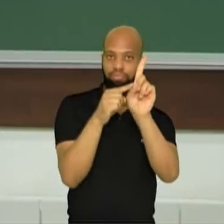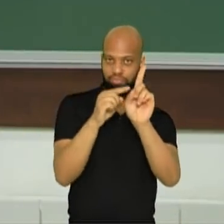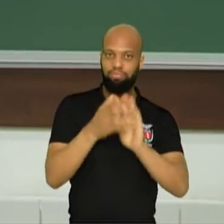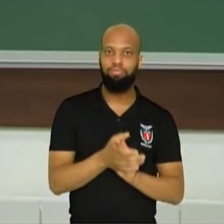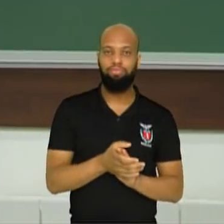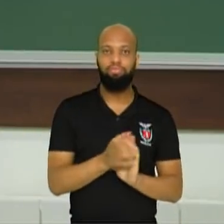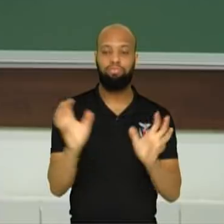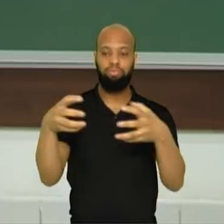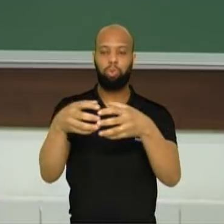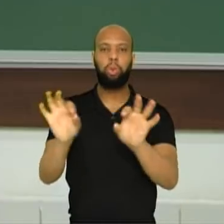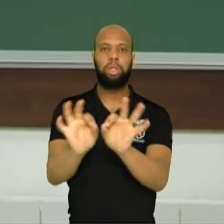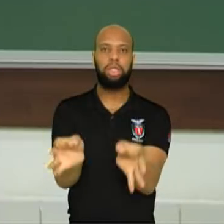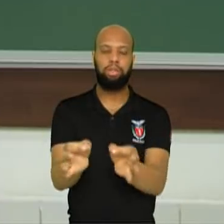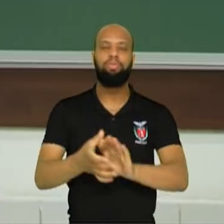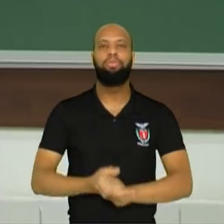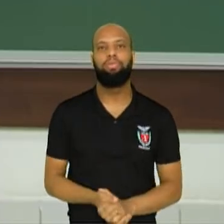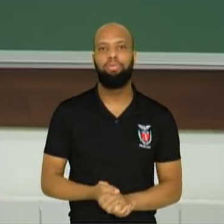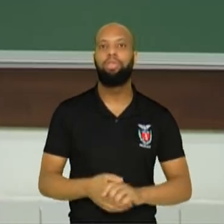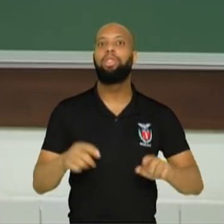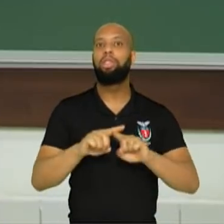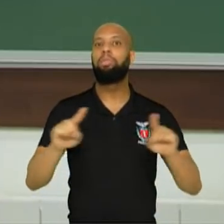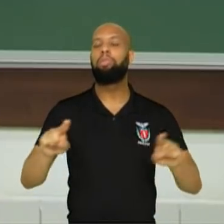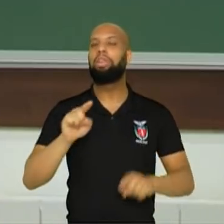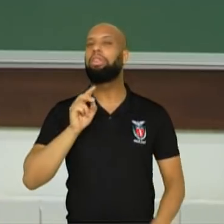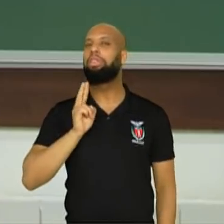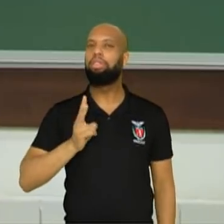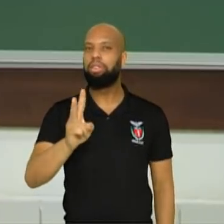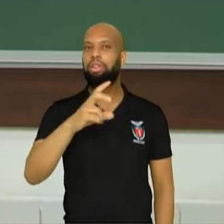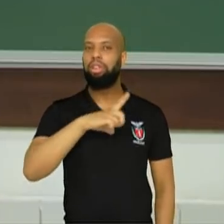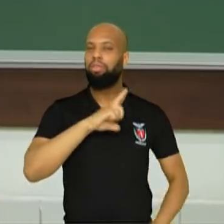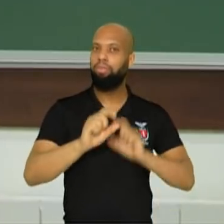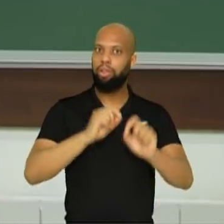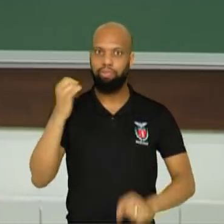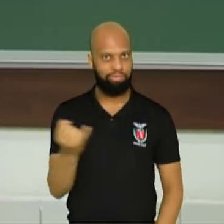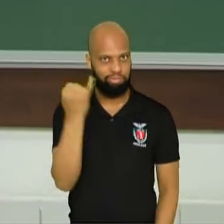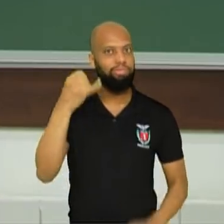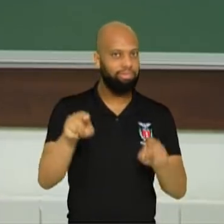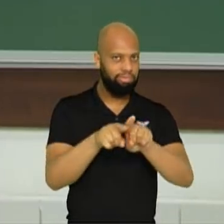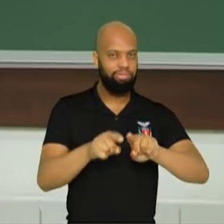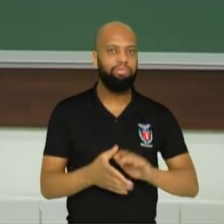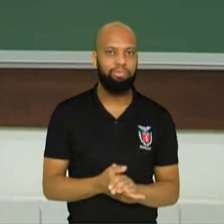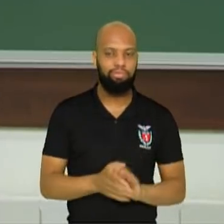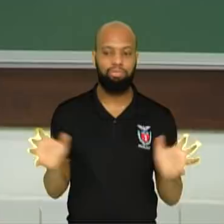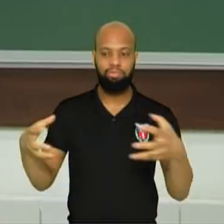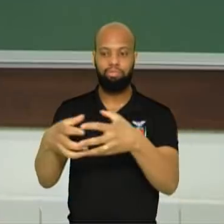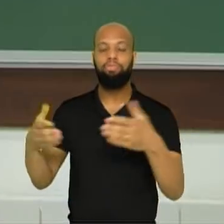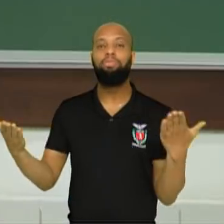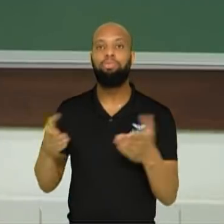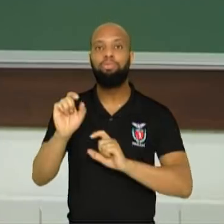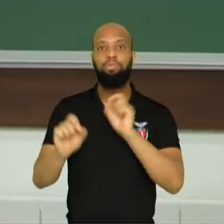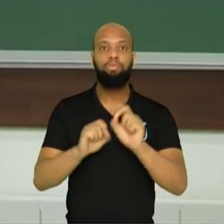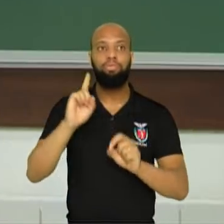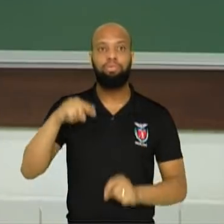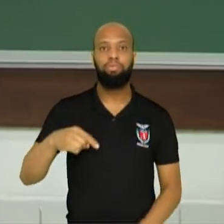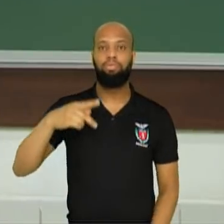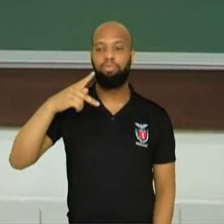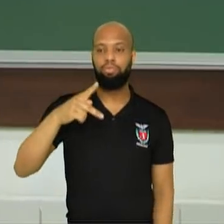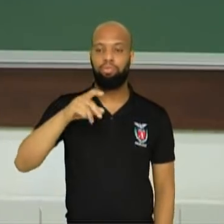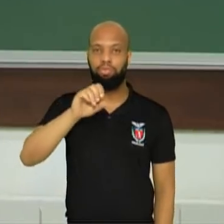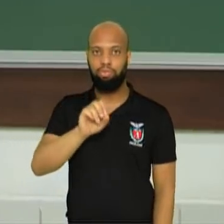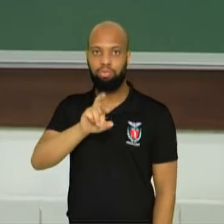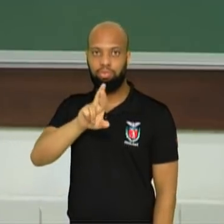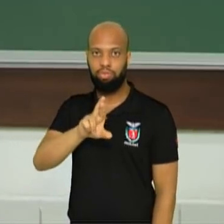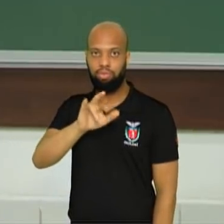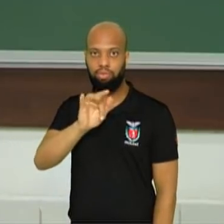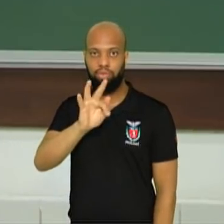um grupo mais simples, mas mesmo assim ele é muito importante. O nosso grupo de hoje é o grupo dos